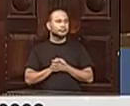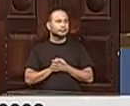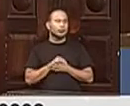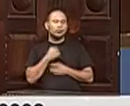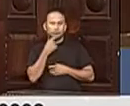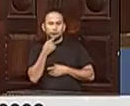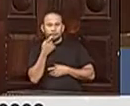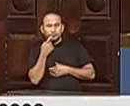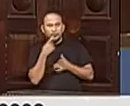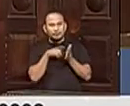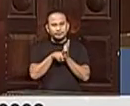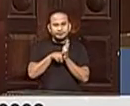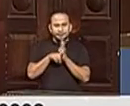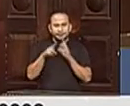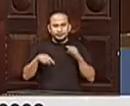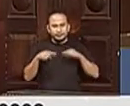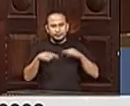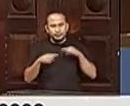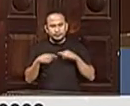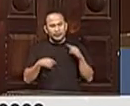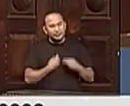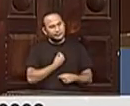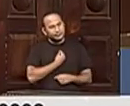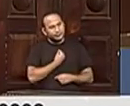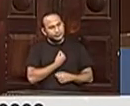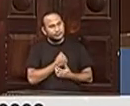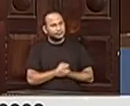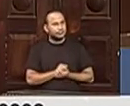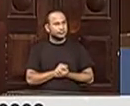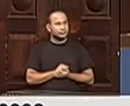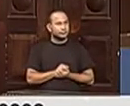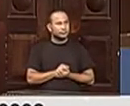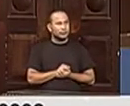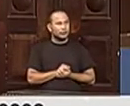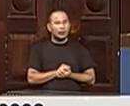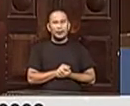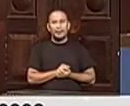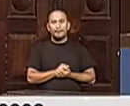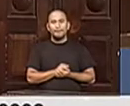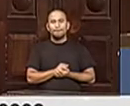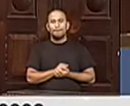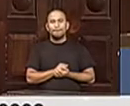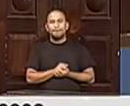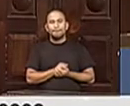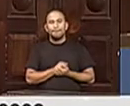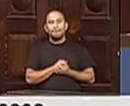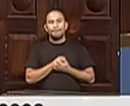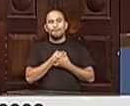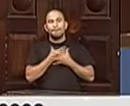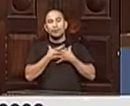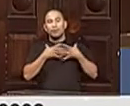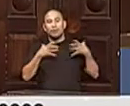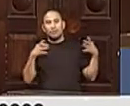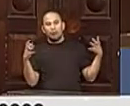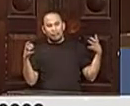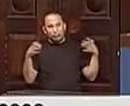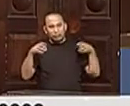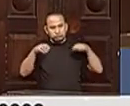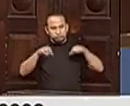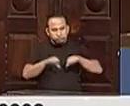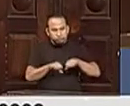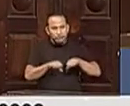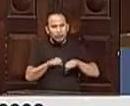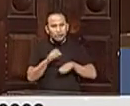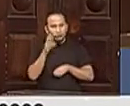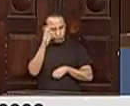uma análise política de que a gente vive uma das maiores crises da história política do Rio de Janeiro. Isso